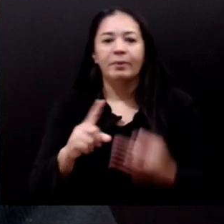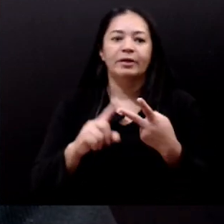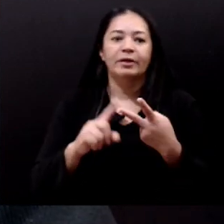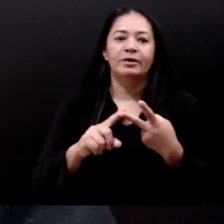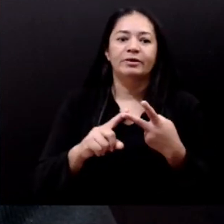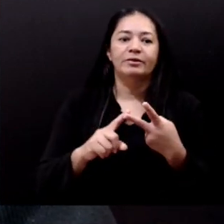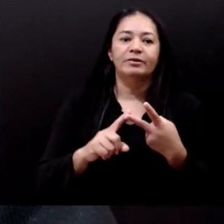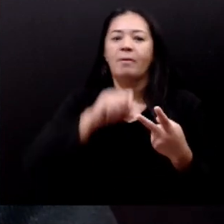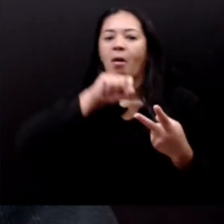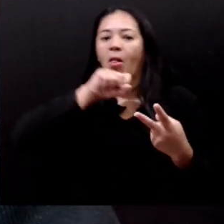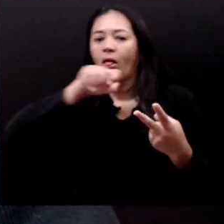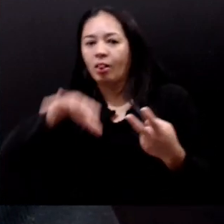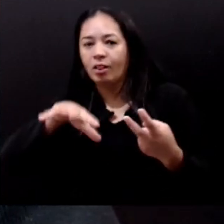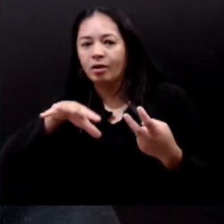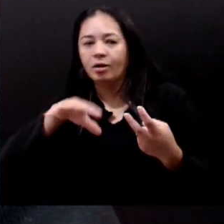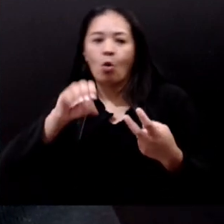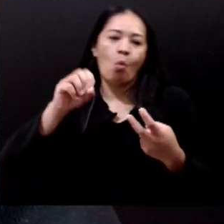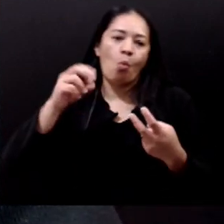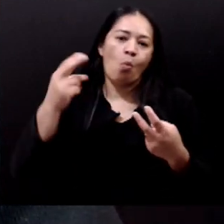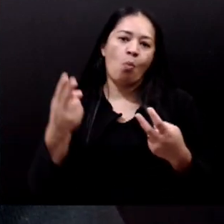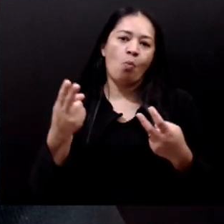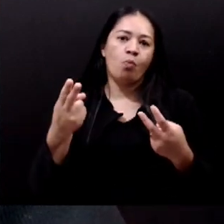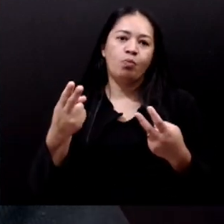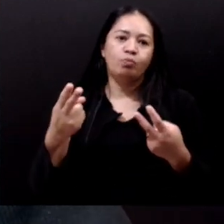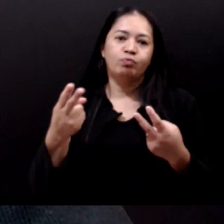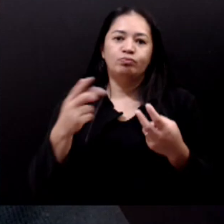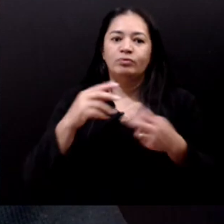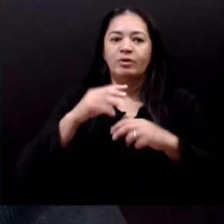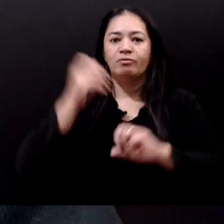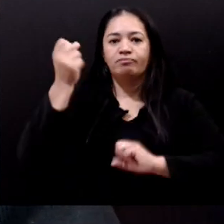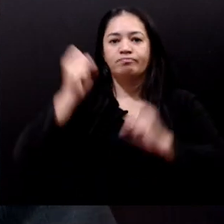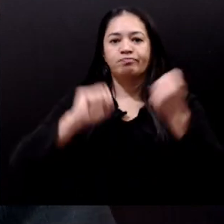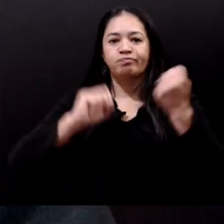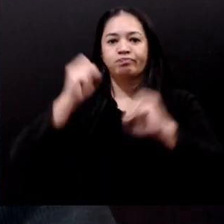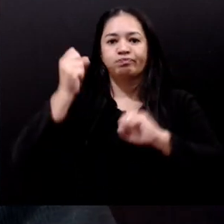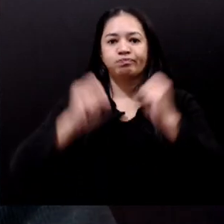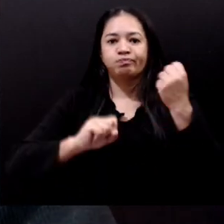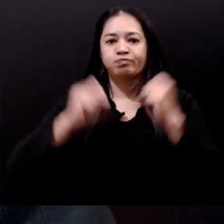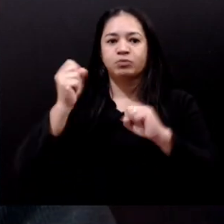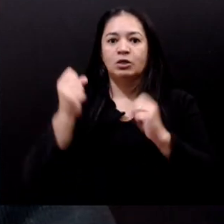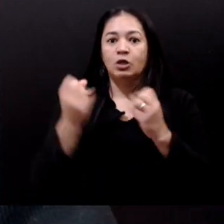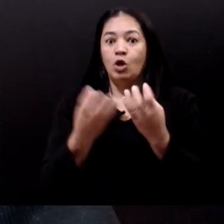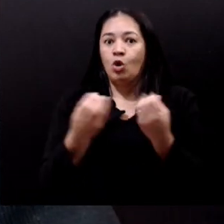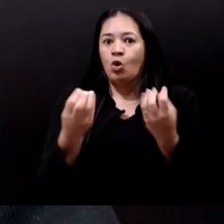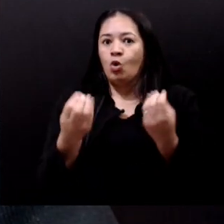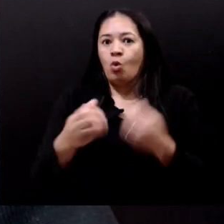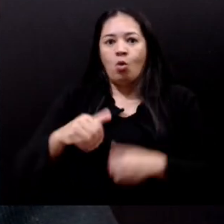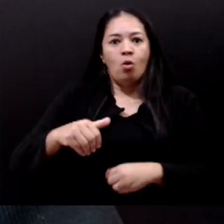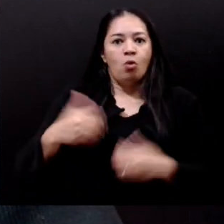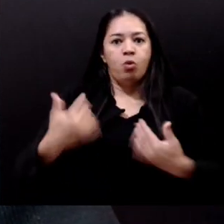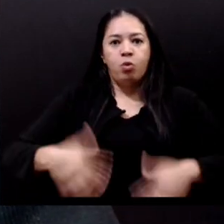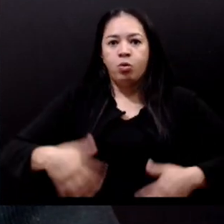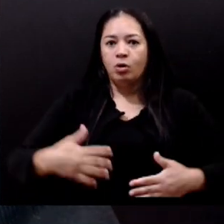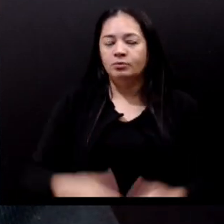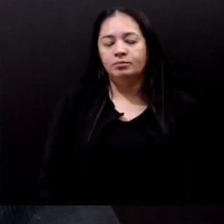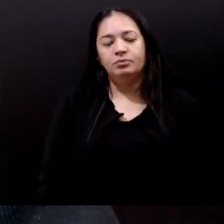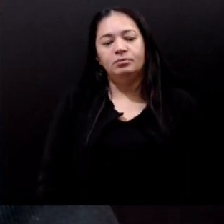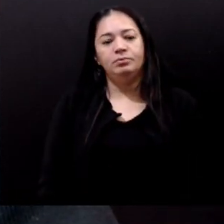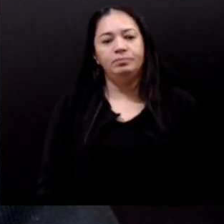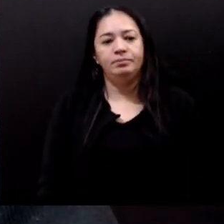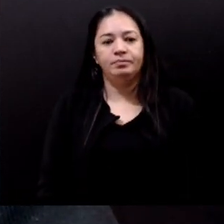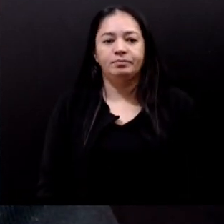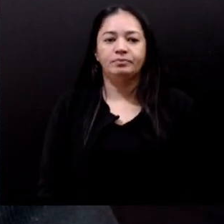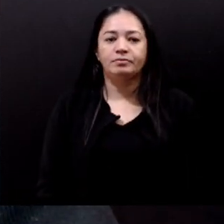ou então procurar fazer um exercício muito a mais daquilo que é capaz, uhum. né. Então assim, a culpa é o